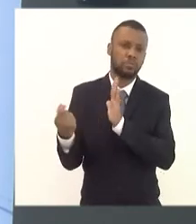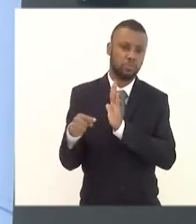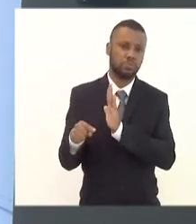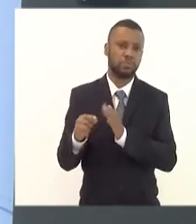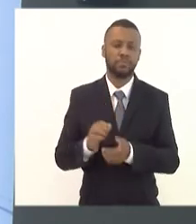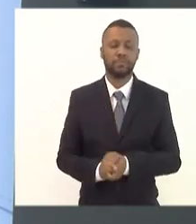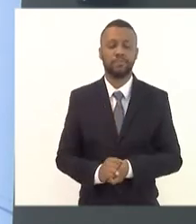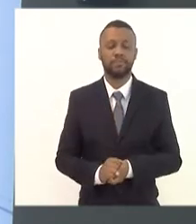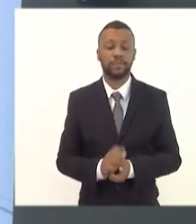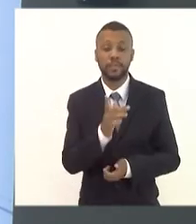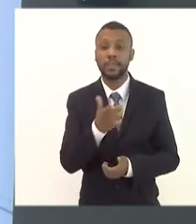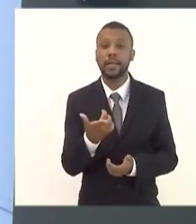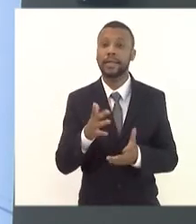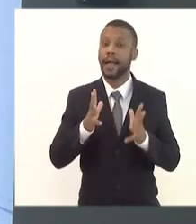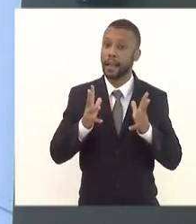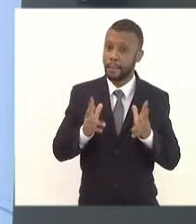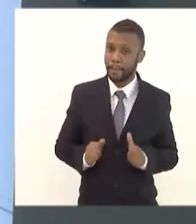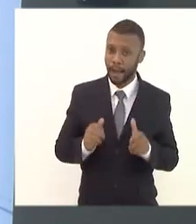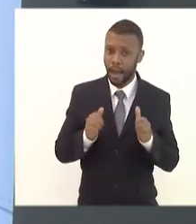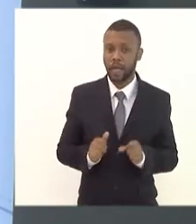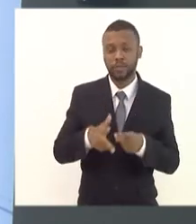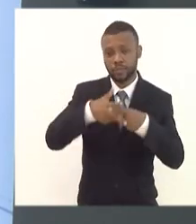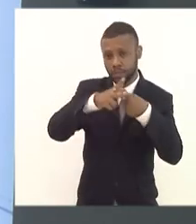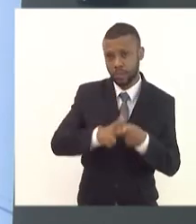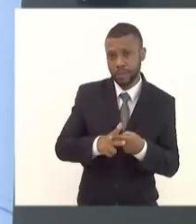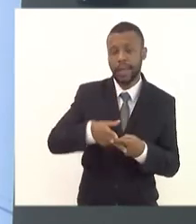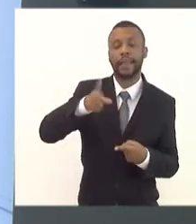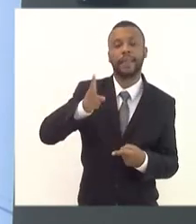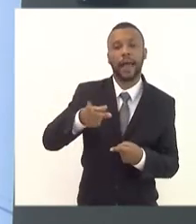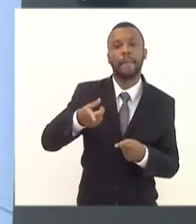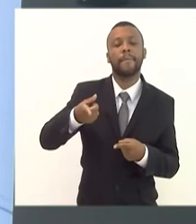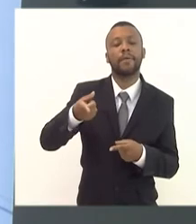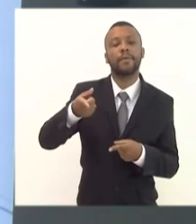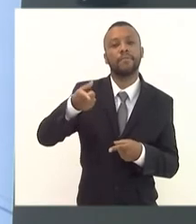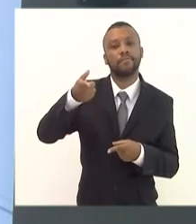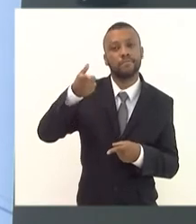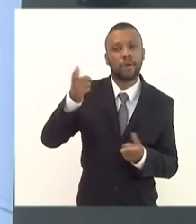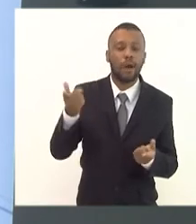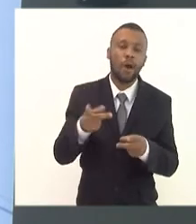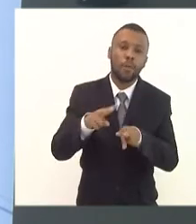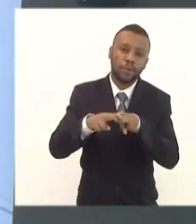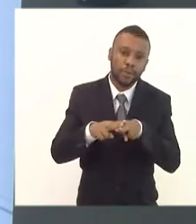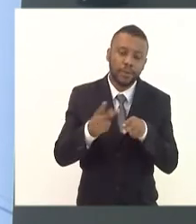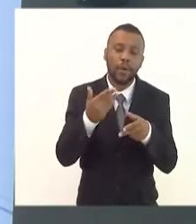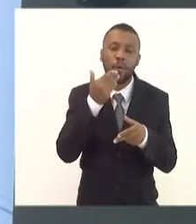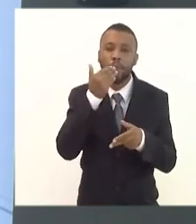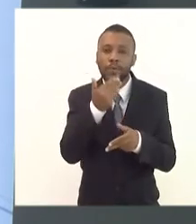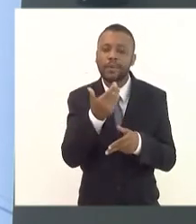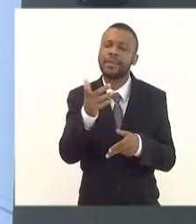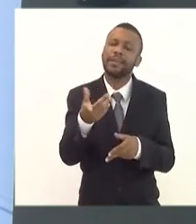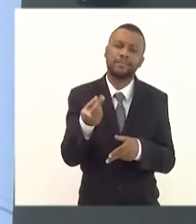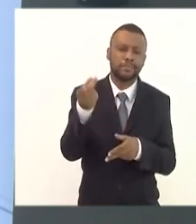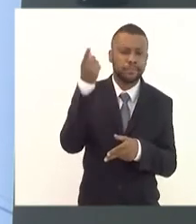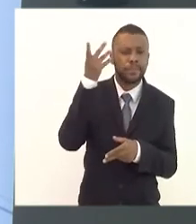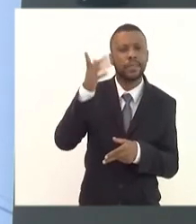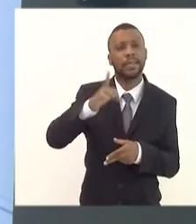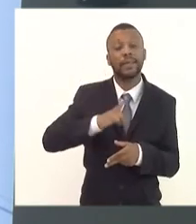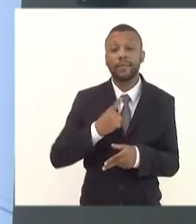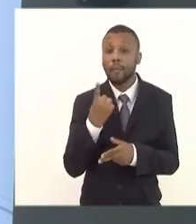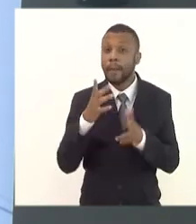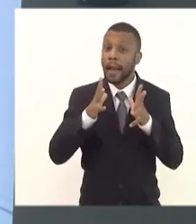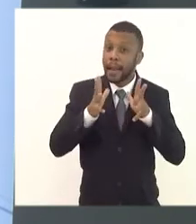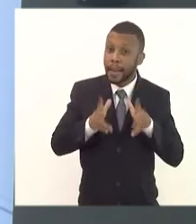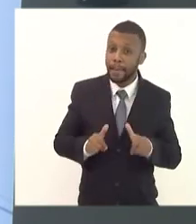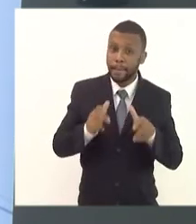E essa dragagem de manutenção, na verdade, ela precisa sempre estar ocorrendo. Ela não pode ocorrer. Por isso que eu falei que ele já está há muito tempo, porque já houve uma dragagem